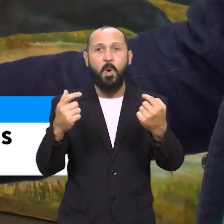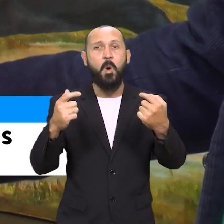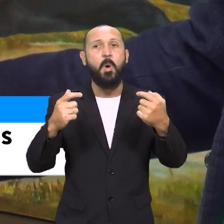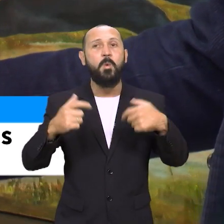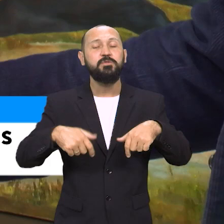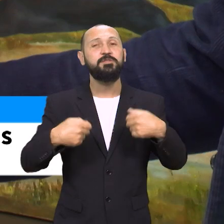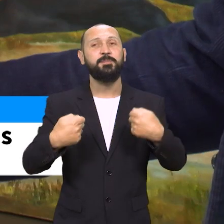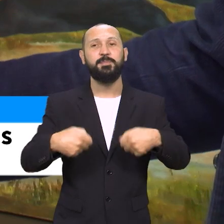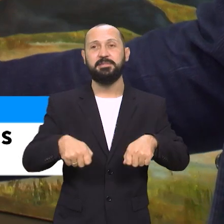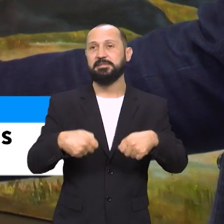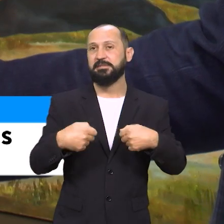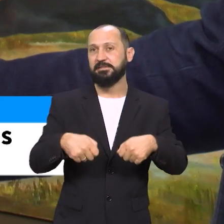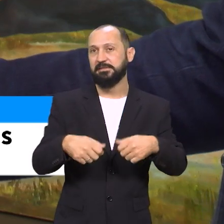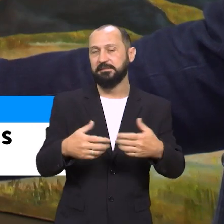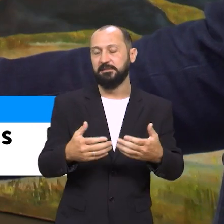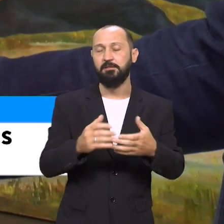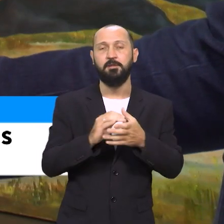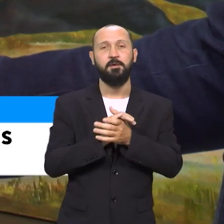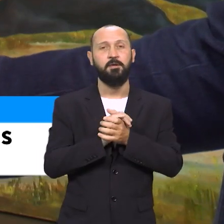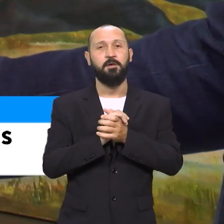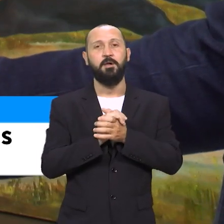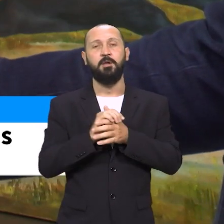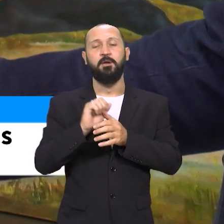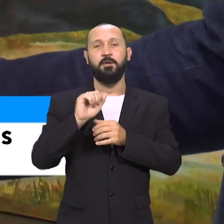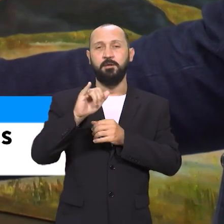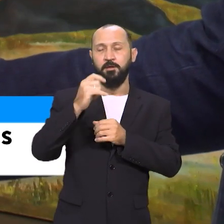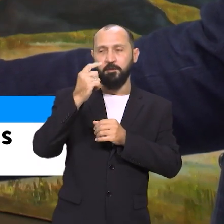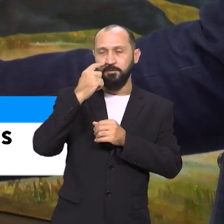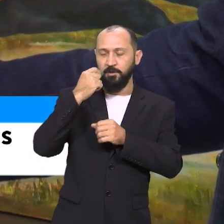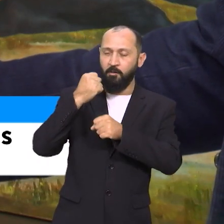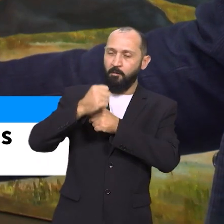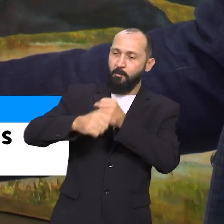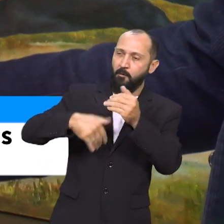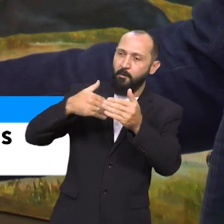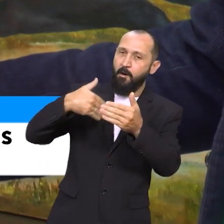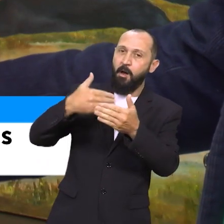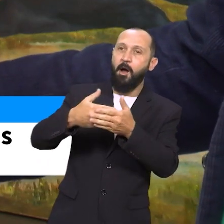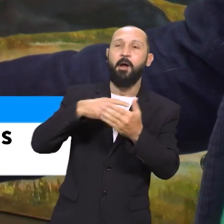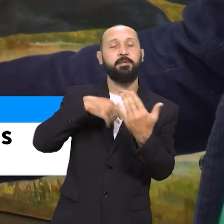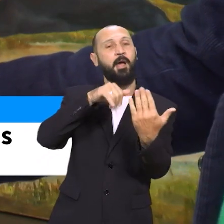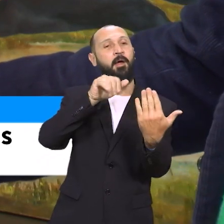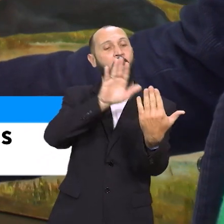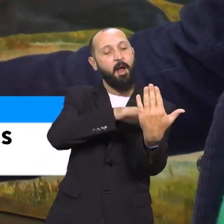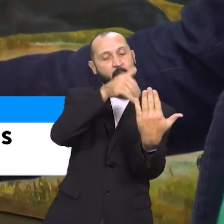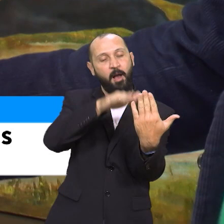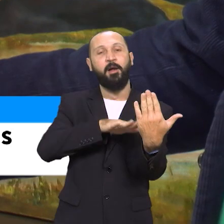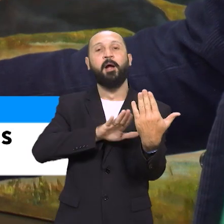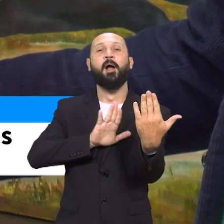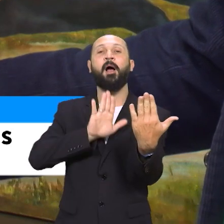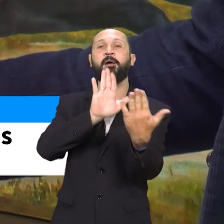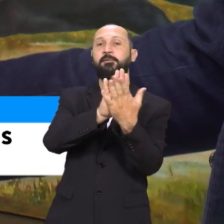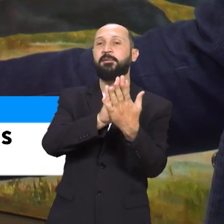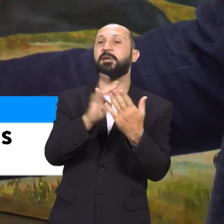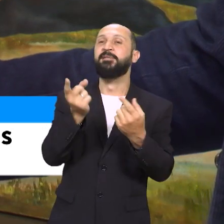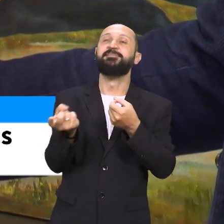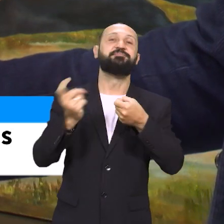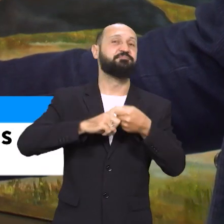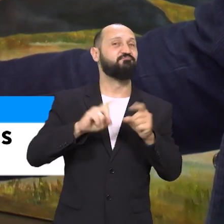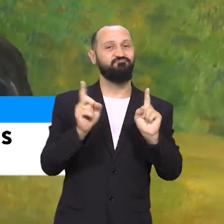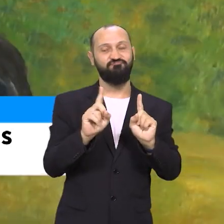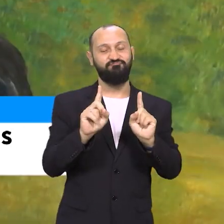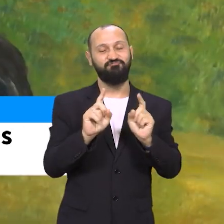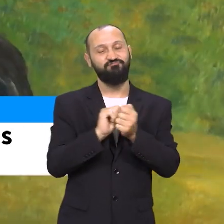necessita, né? Porque se ele passa, aí já é uma repintura, aí não é um